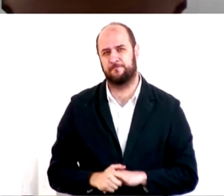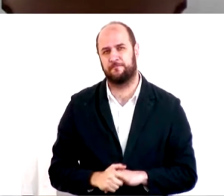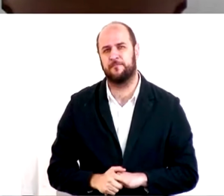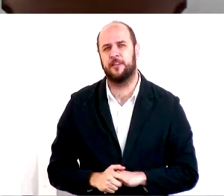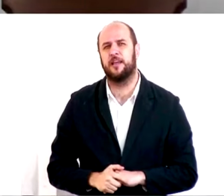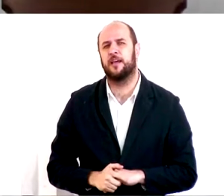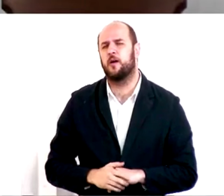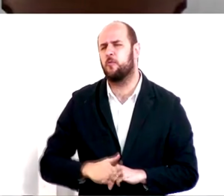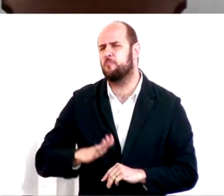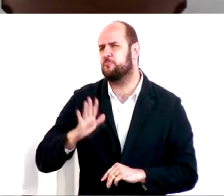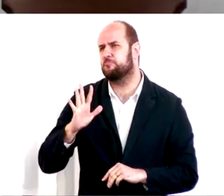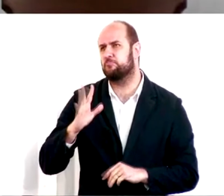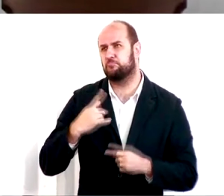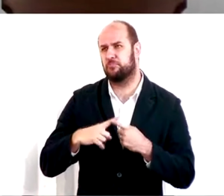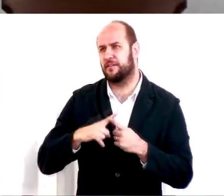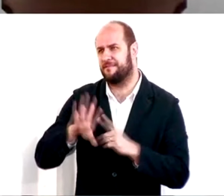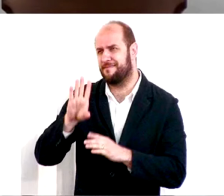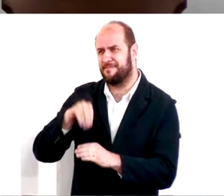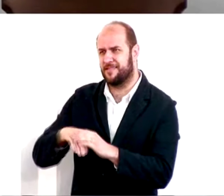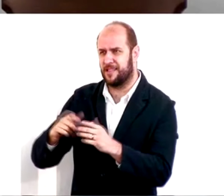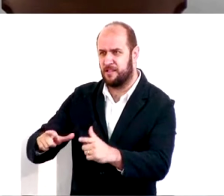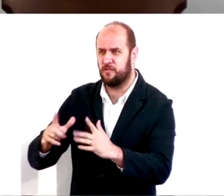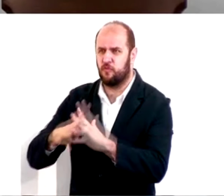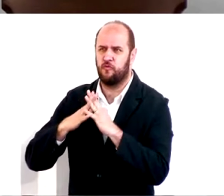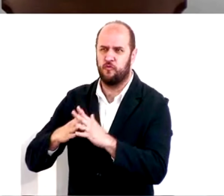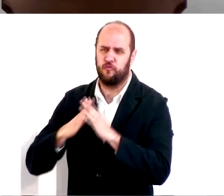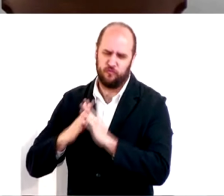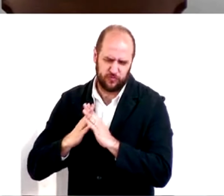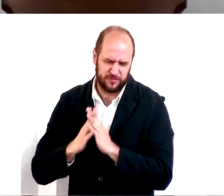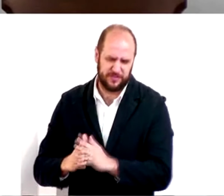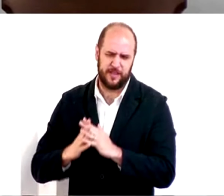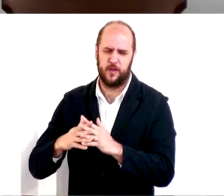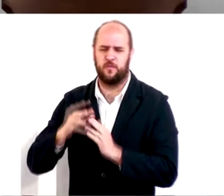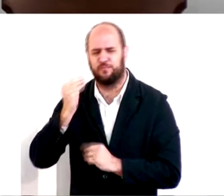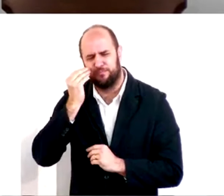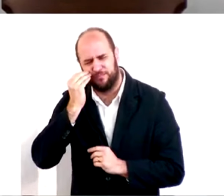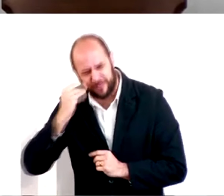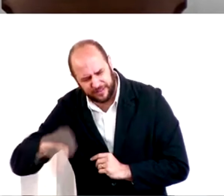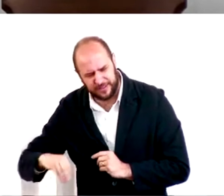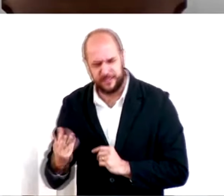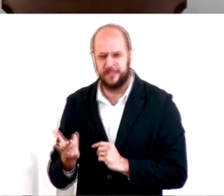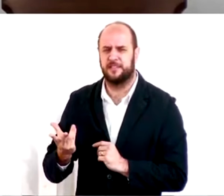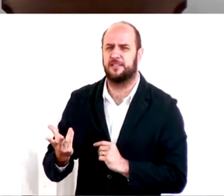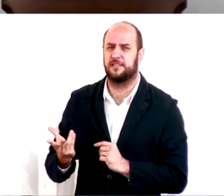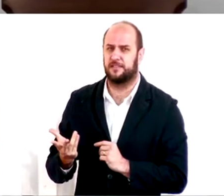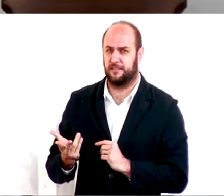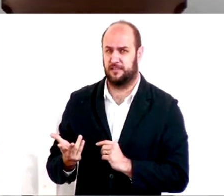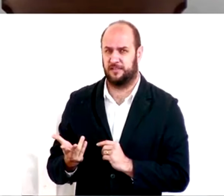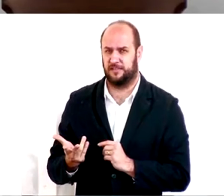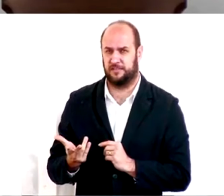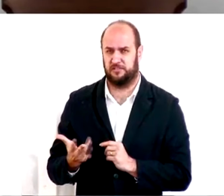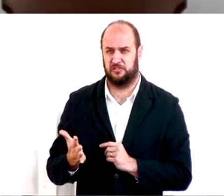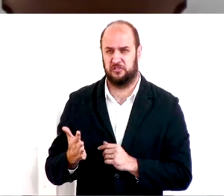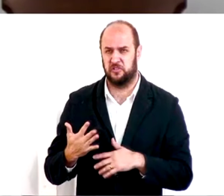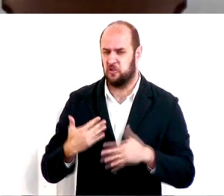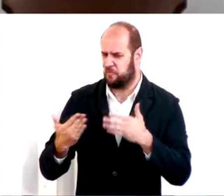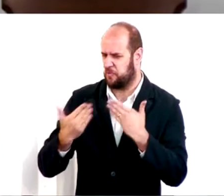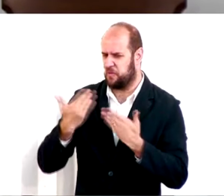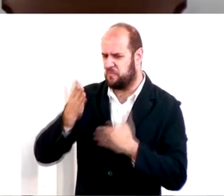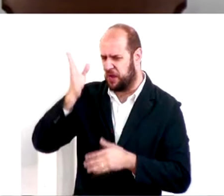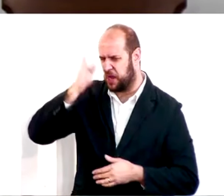desordens, uma má fama de preguiça, uma má fama de tratarem mal as pessoas que